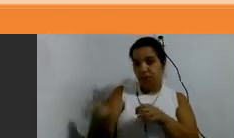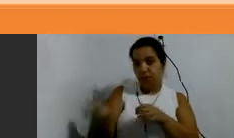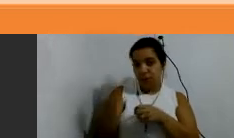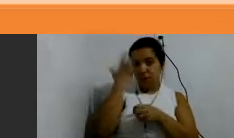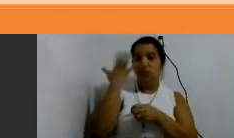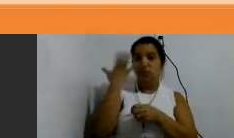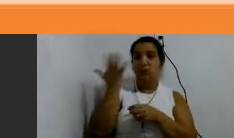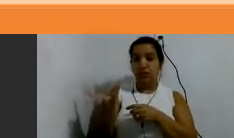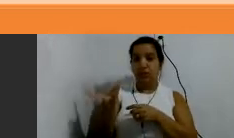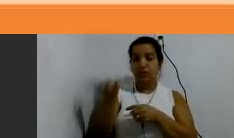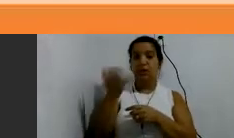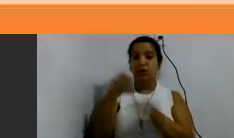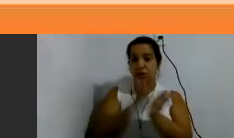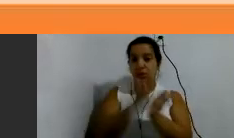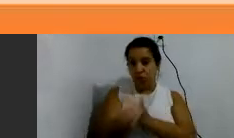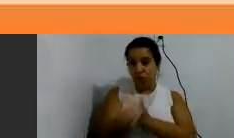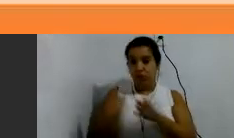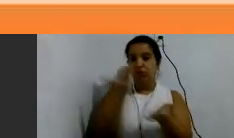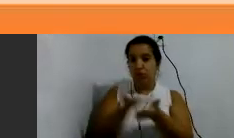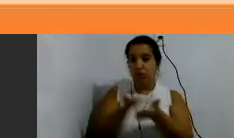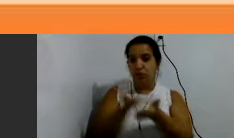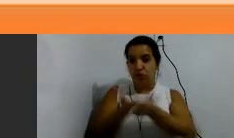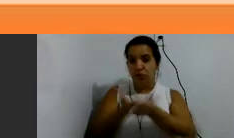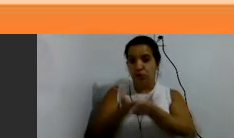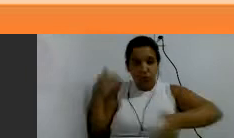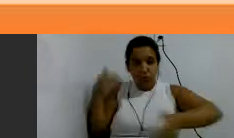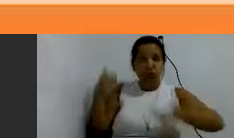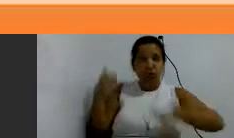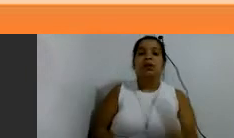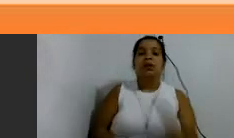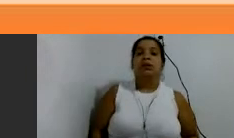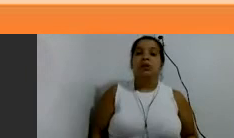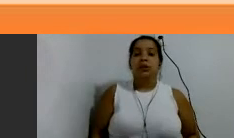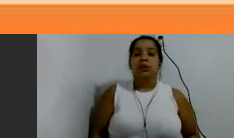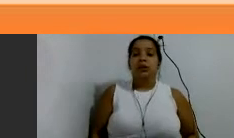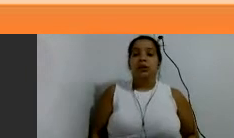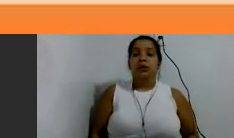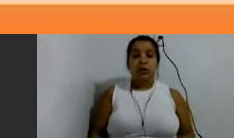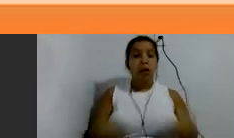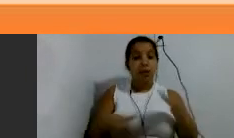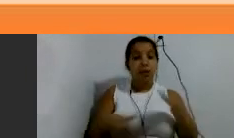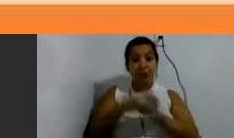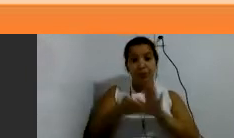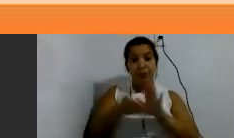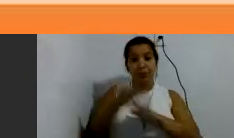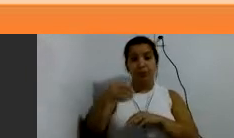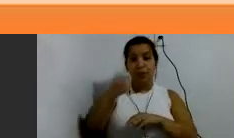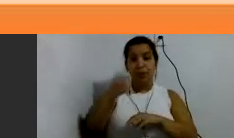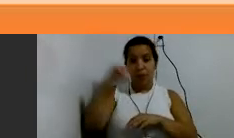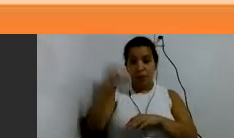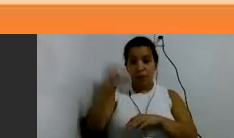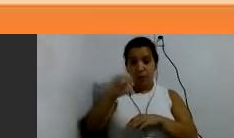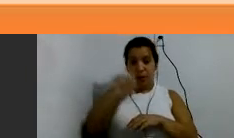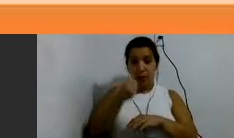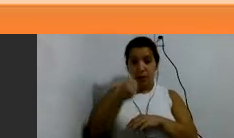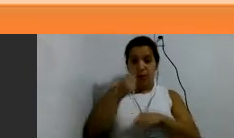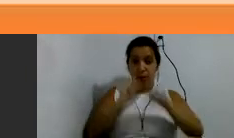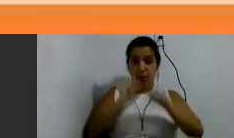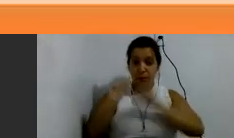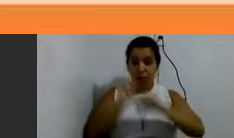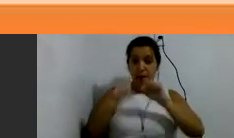que é o mesmo princípio que a gente estudou lá da leishmania. E a recomendação da Organização Mundial da Saúde é que o